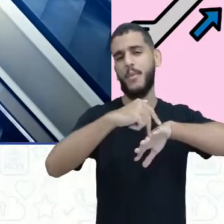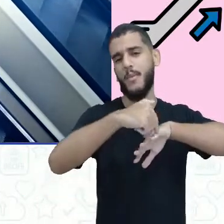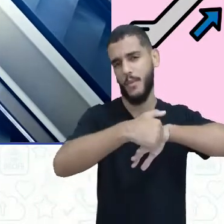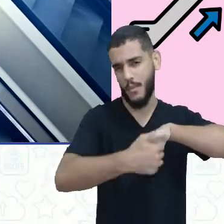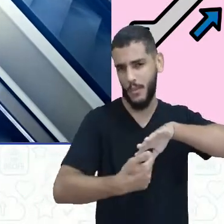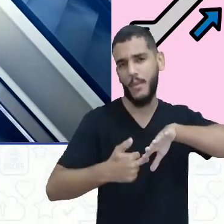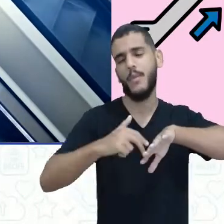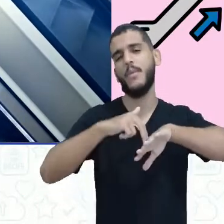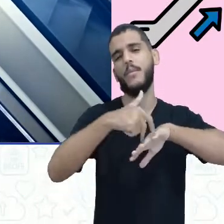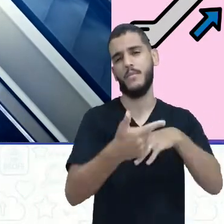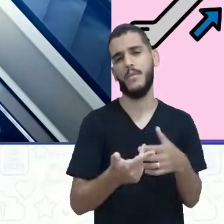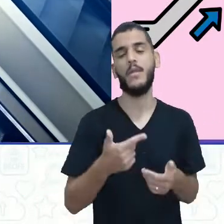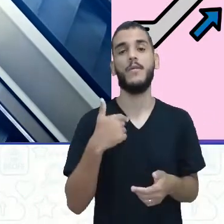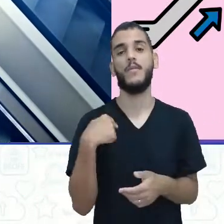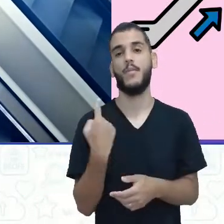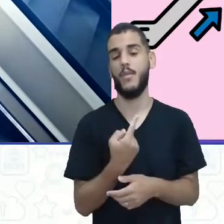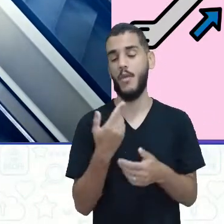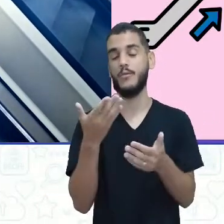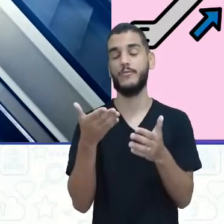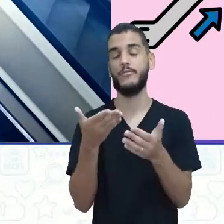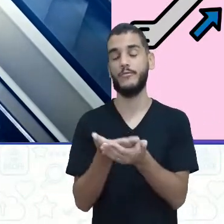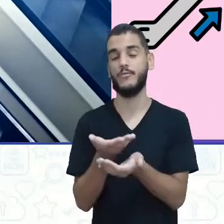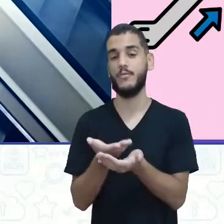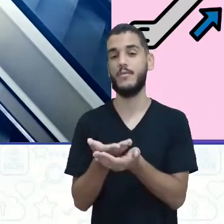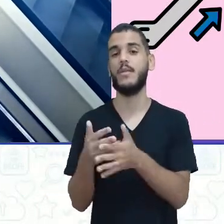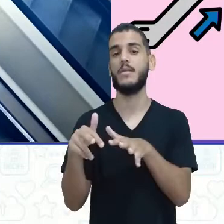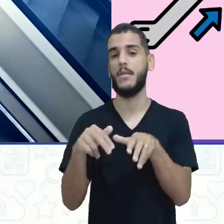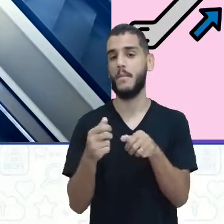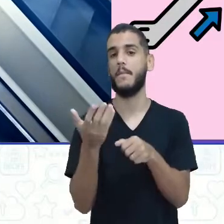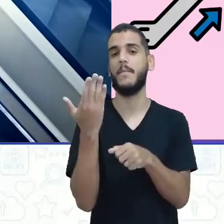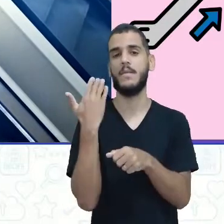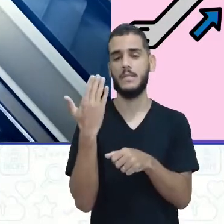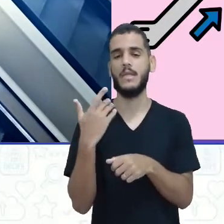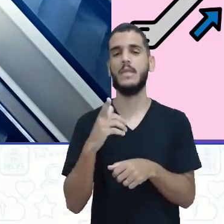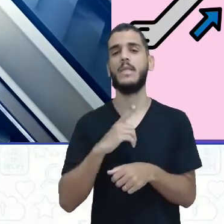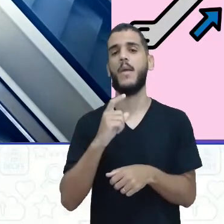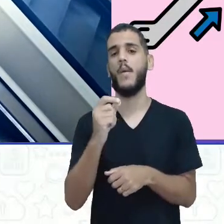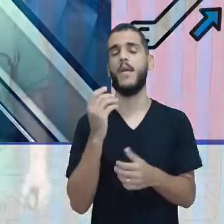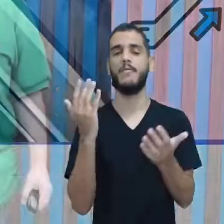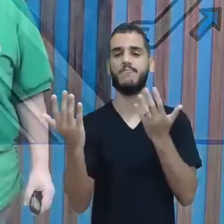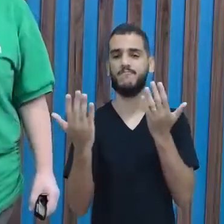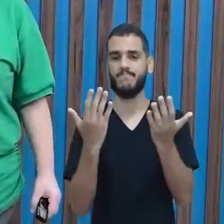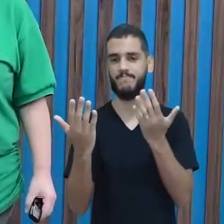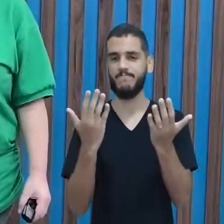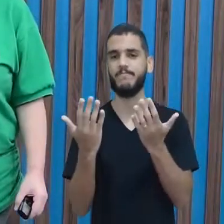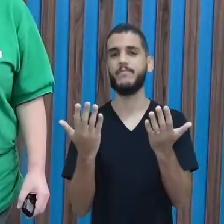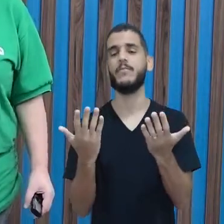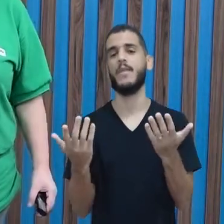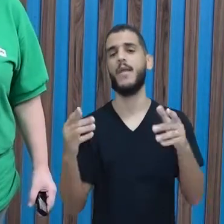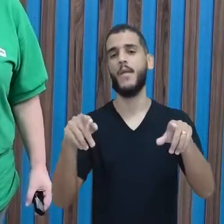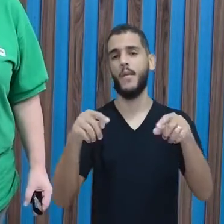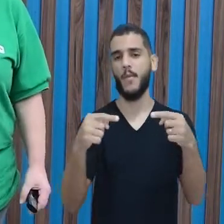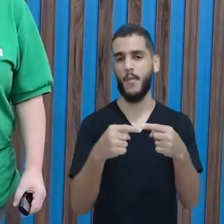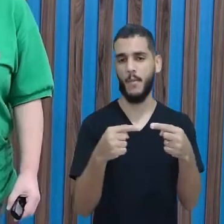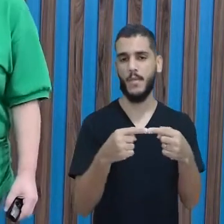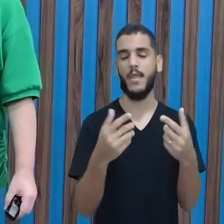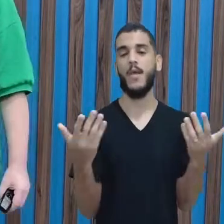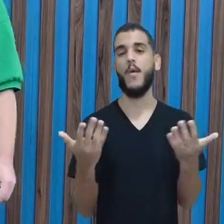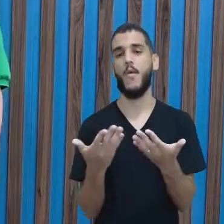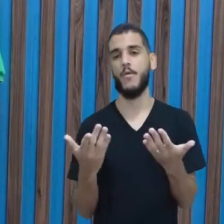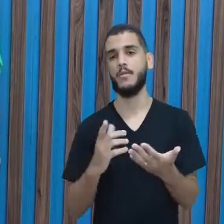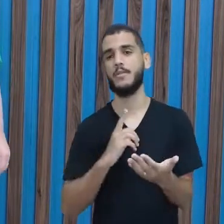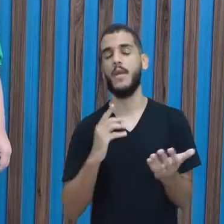passada a questão da proporcionalidade direta. E hoje a gente vai trazer